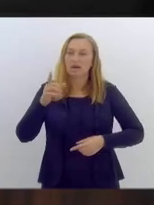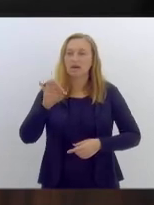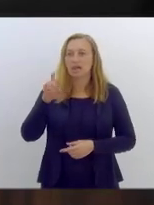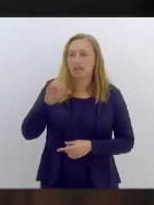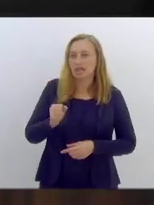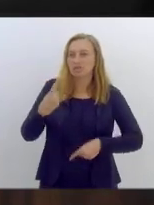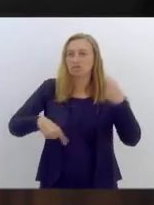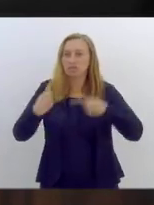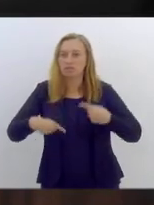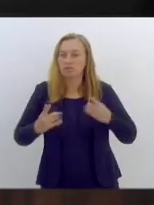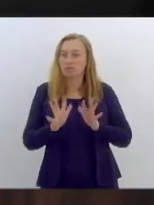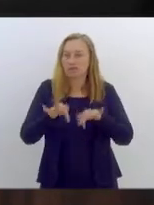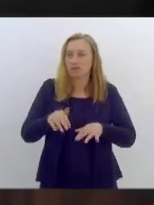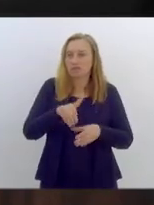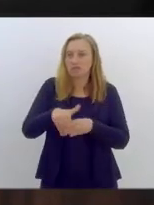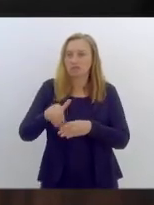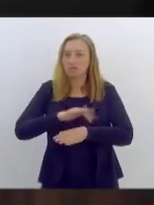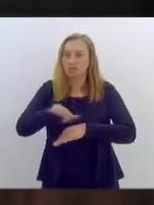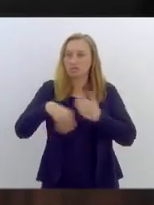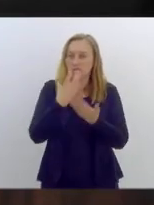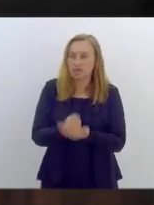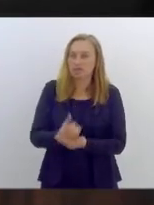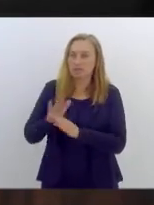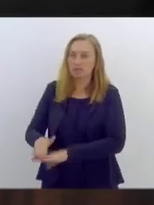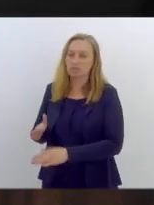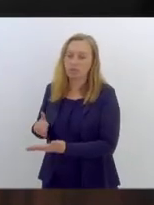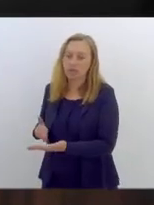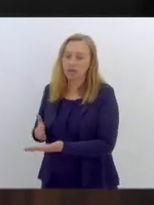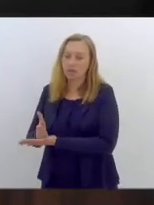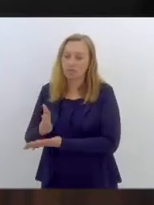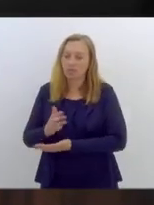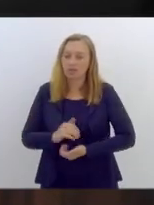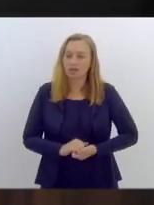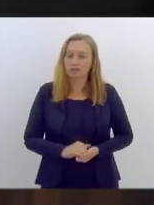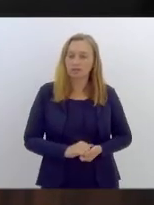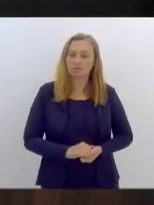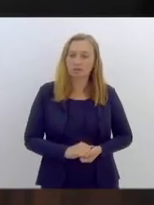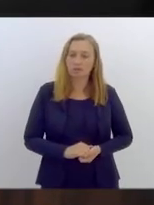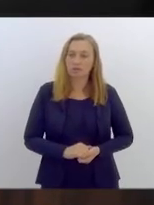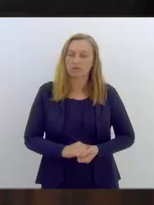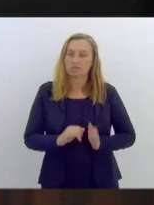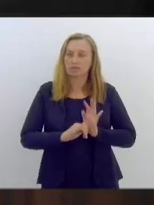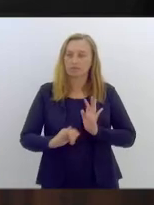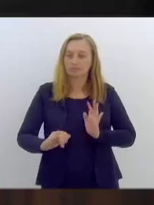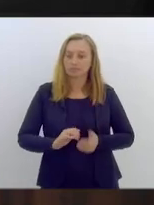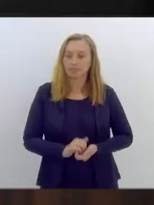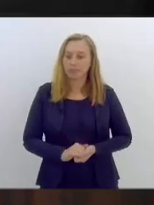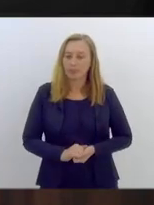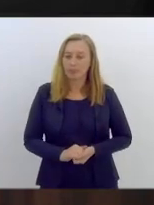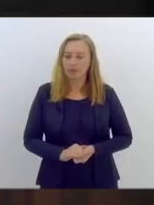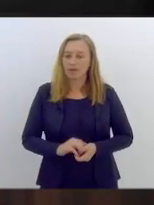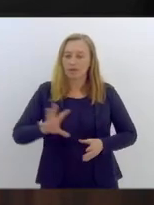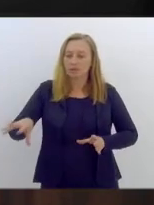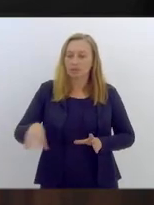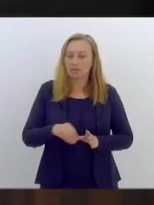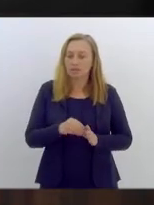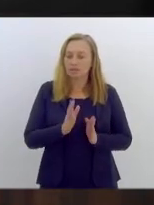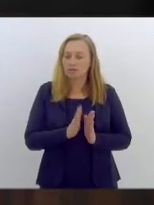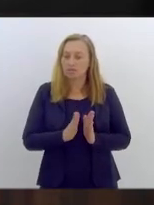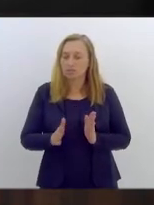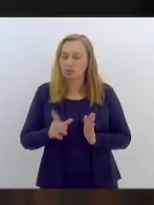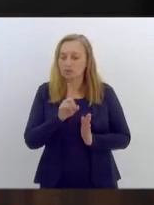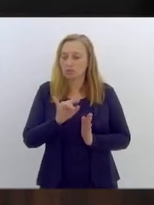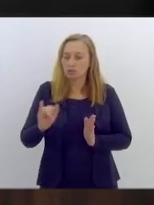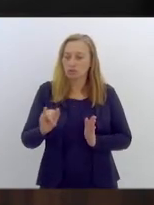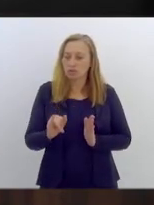queira discutir, encerrada a discussão. Em votação, os senhores que aprovam, permaneçam como estão. Aprovado, vai a promulgação. Incluindo na ordem do dia, de acordo